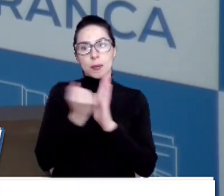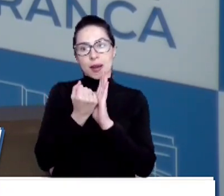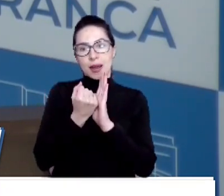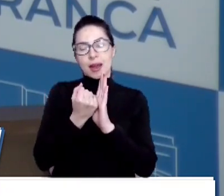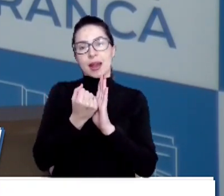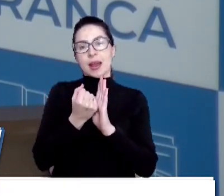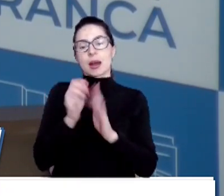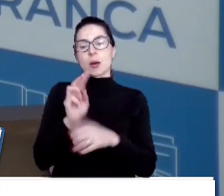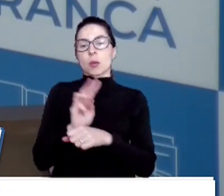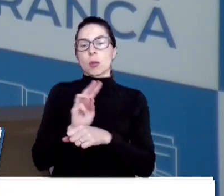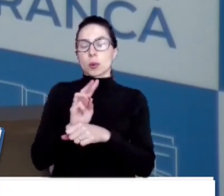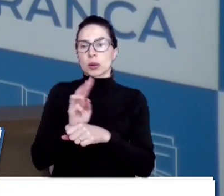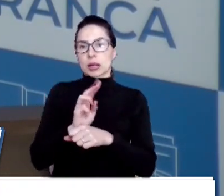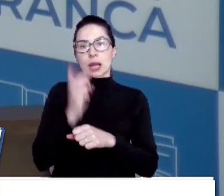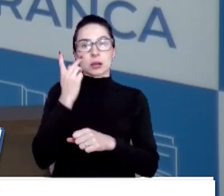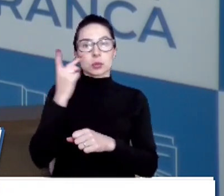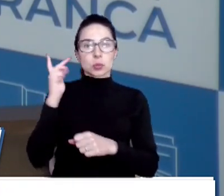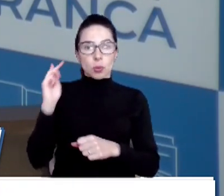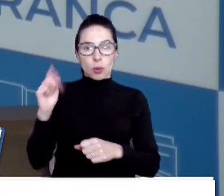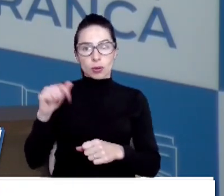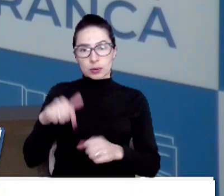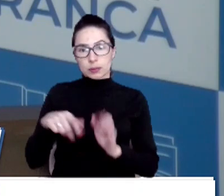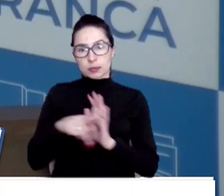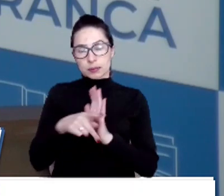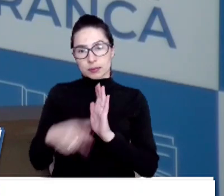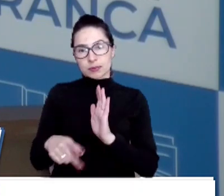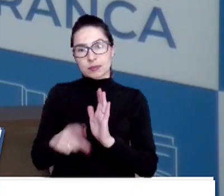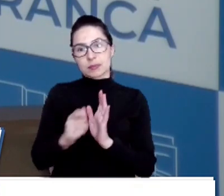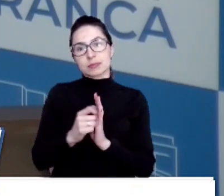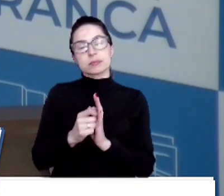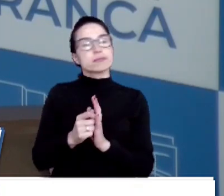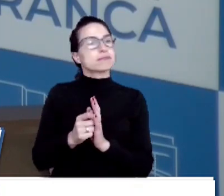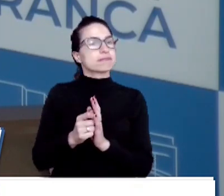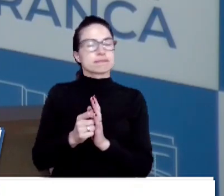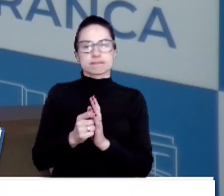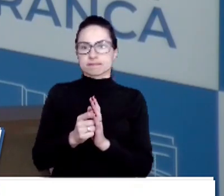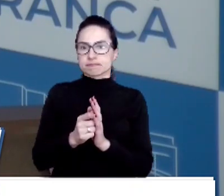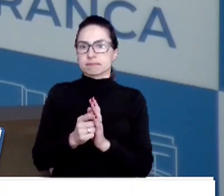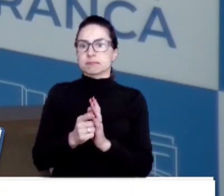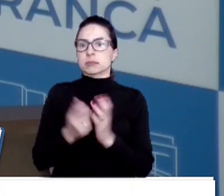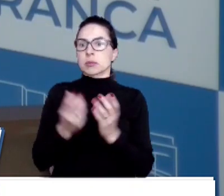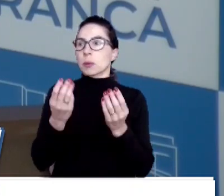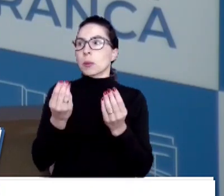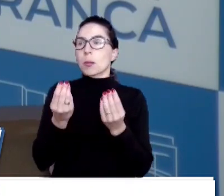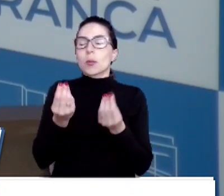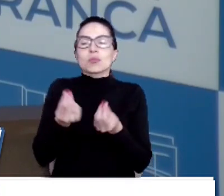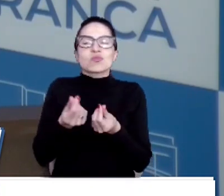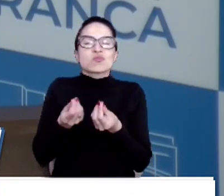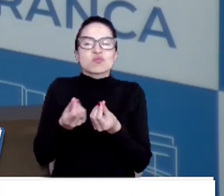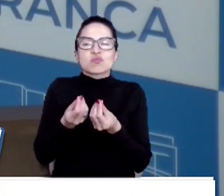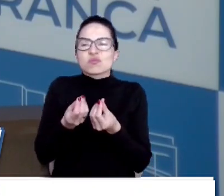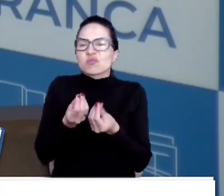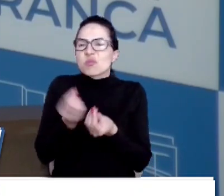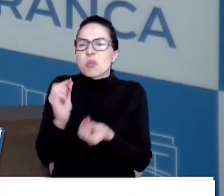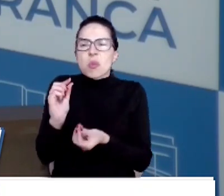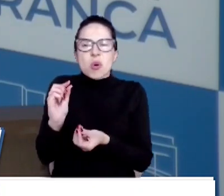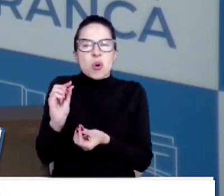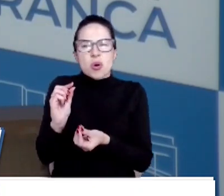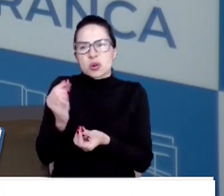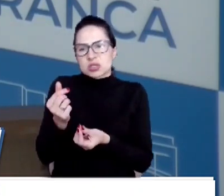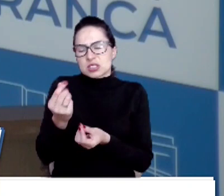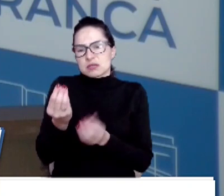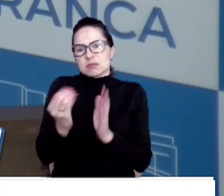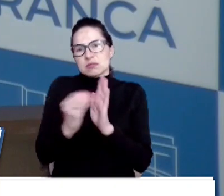preservação do patrimônio histórico é muito irrisório o que tá sendo colocado no